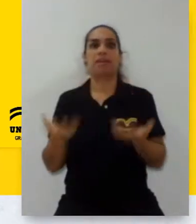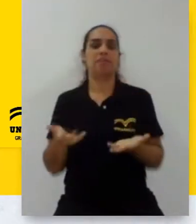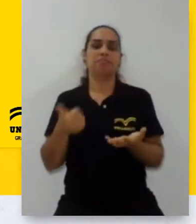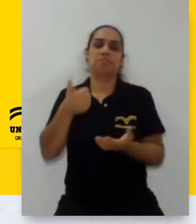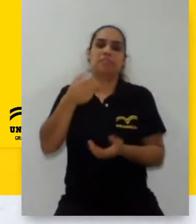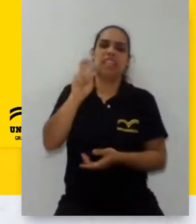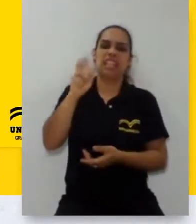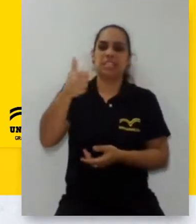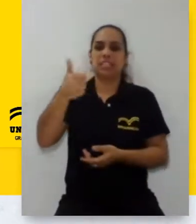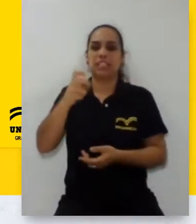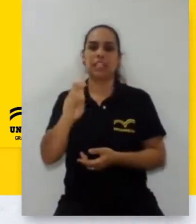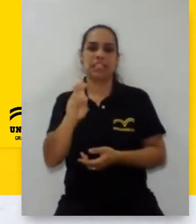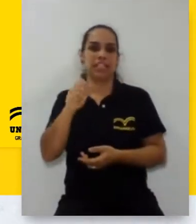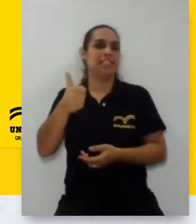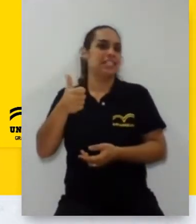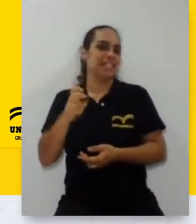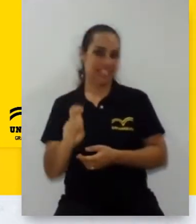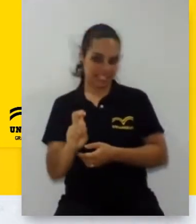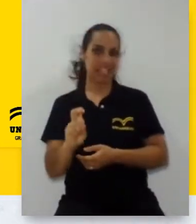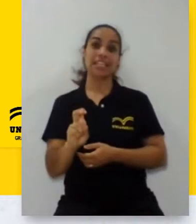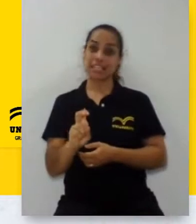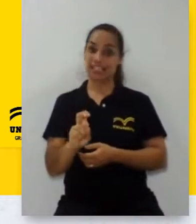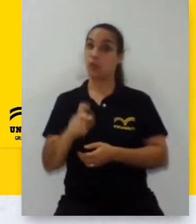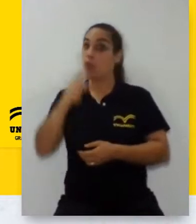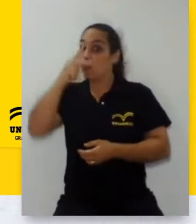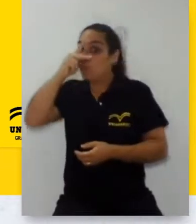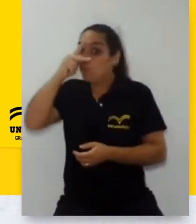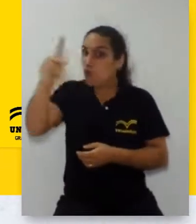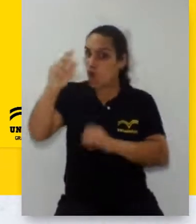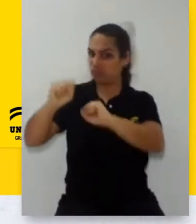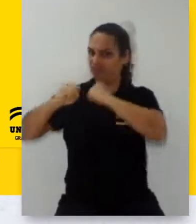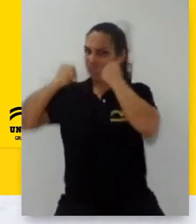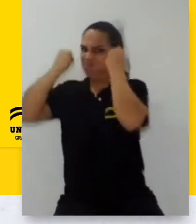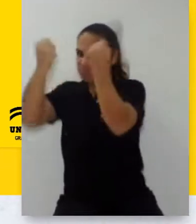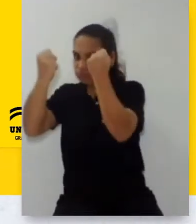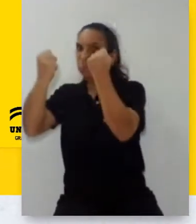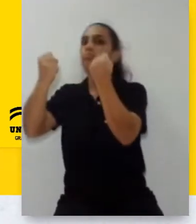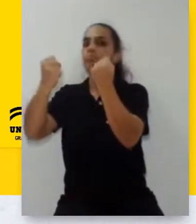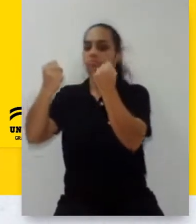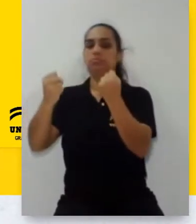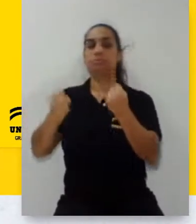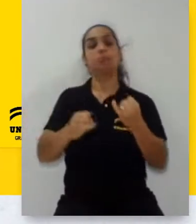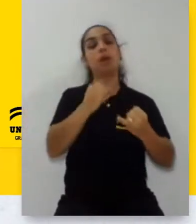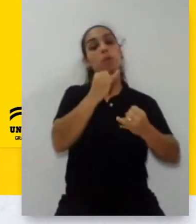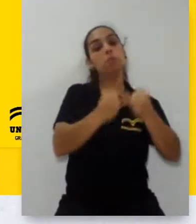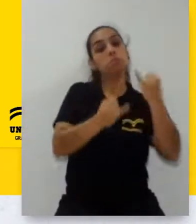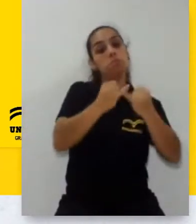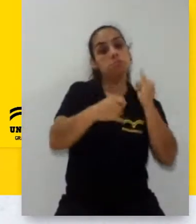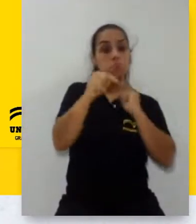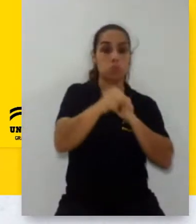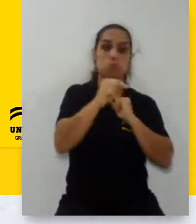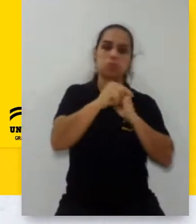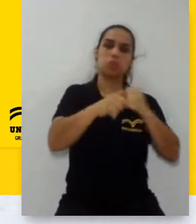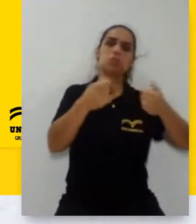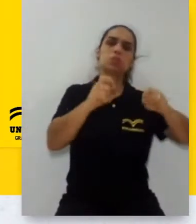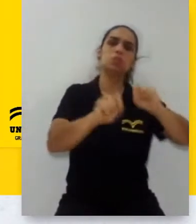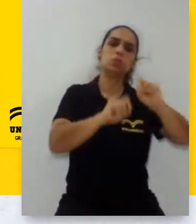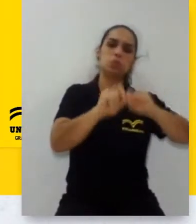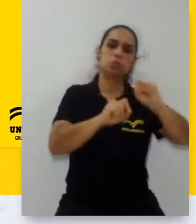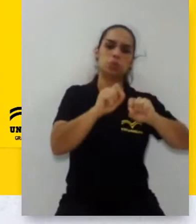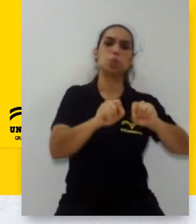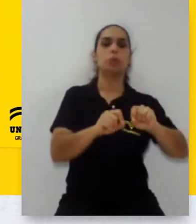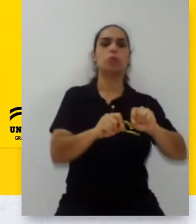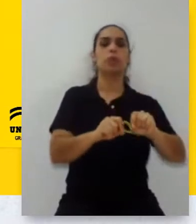Que sejam intensas, totalmente intensas. Moderada, a recomendação é 5 vezes por semana, 30 minutos por dia. Agora,